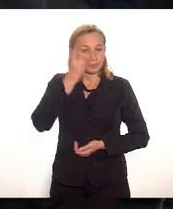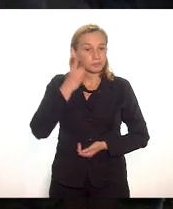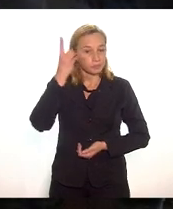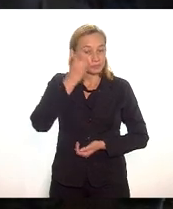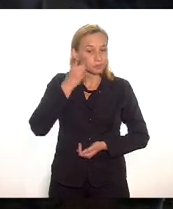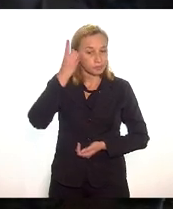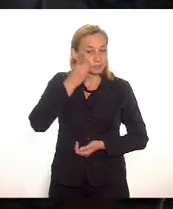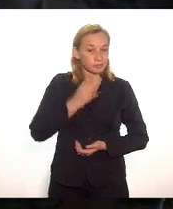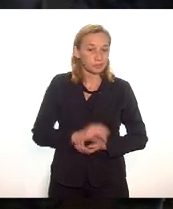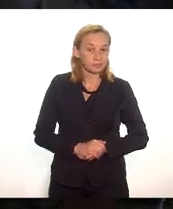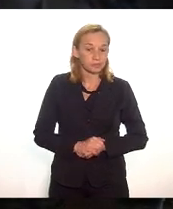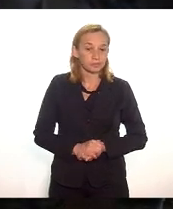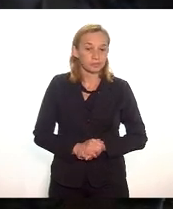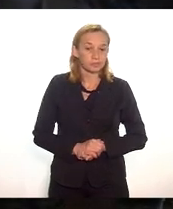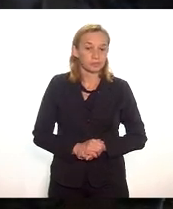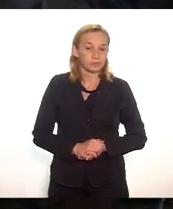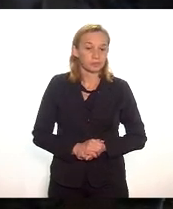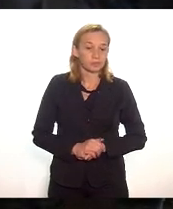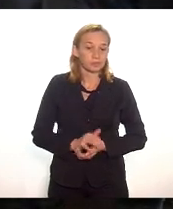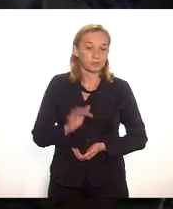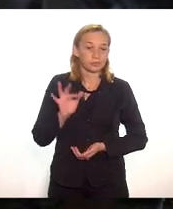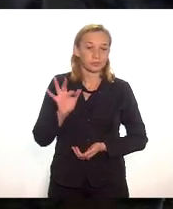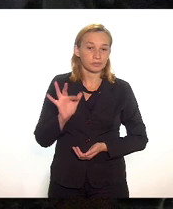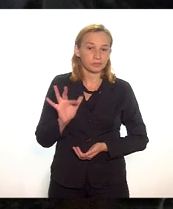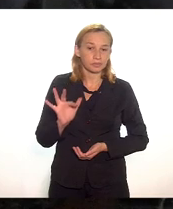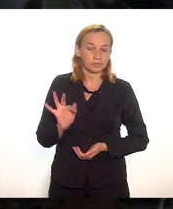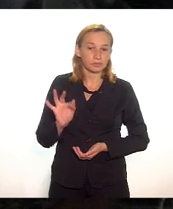Deputado Fábio Silva.